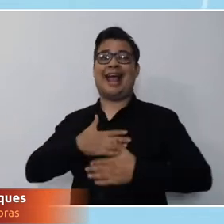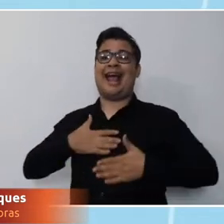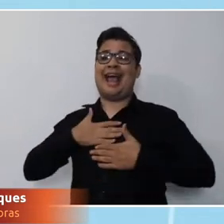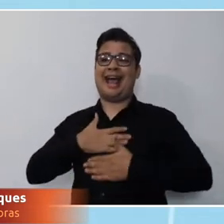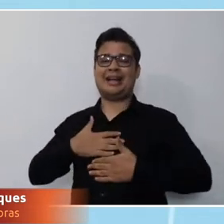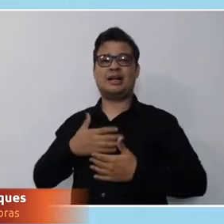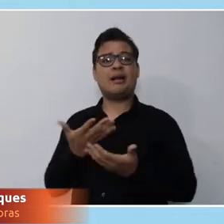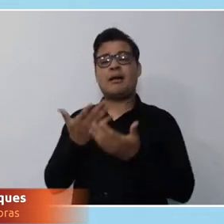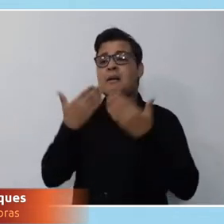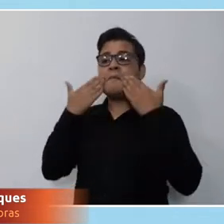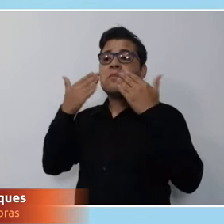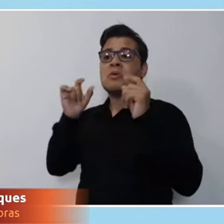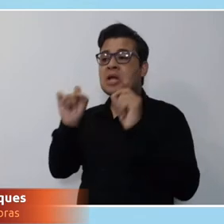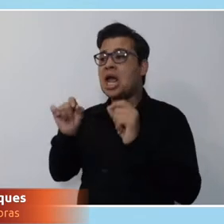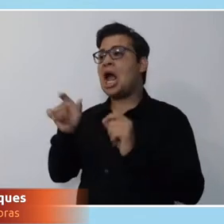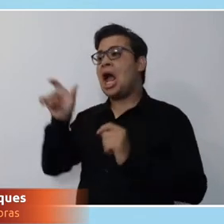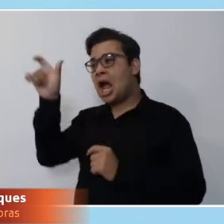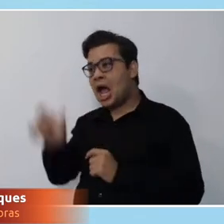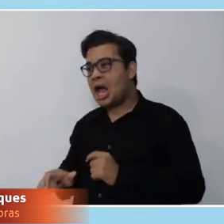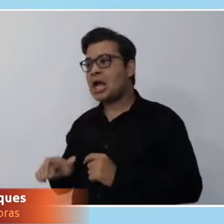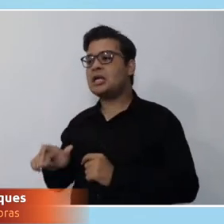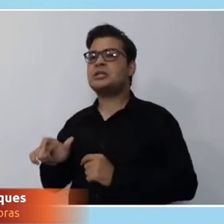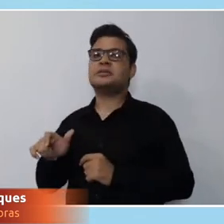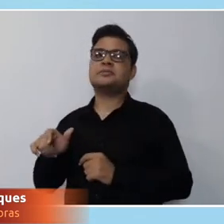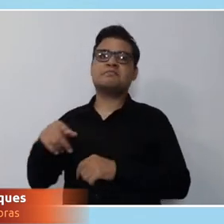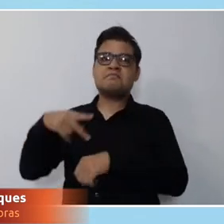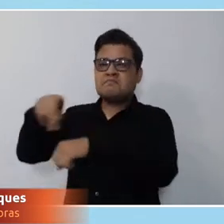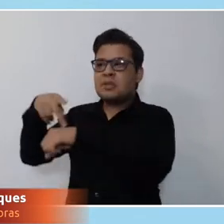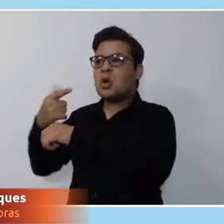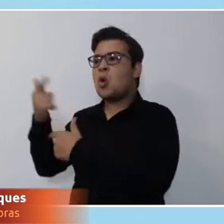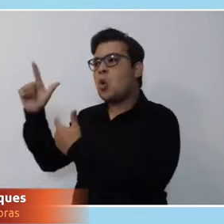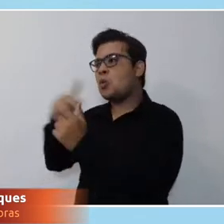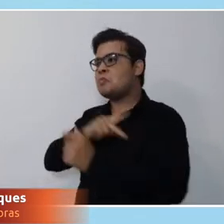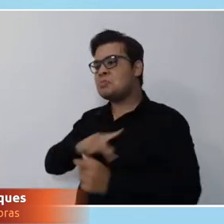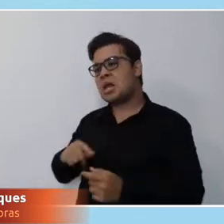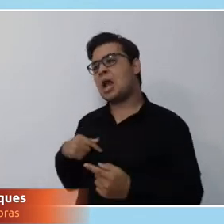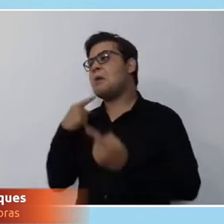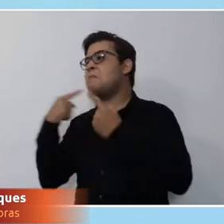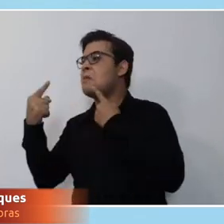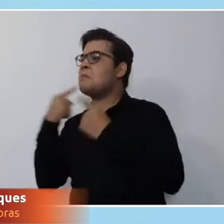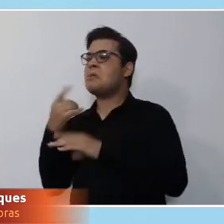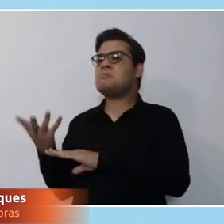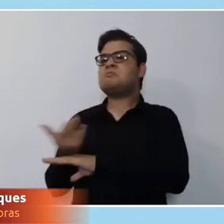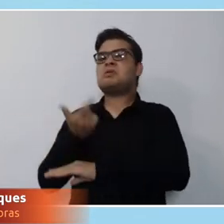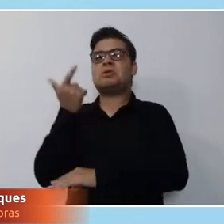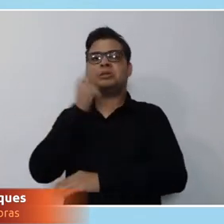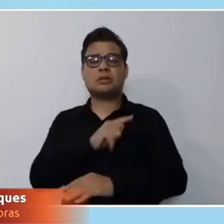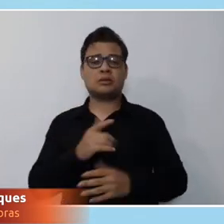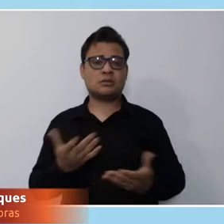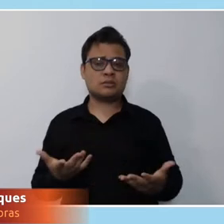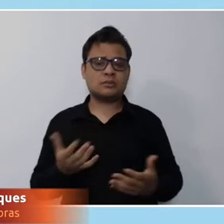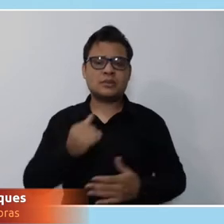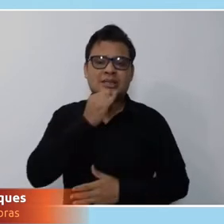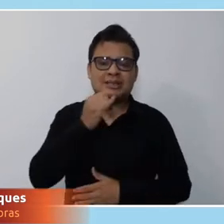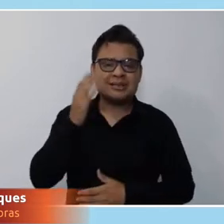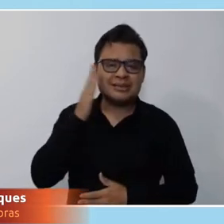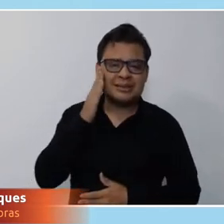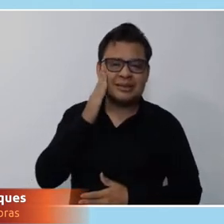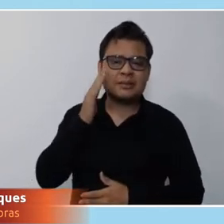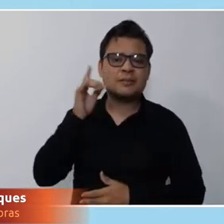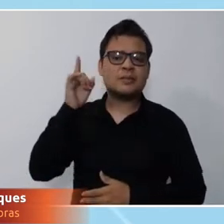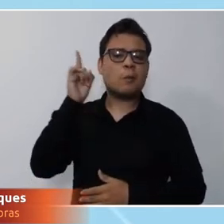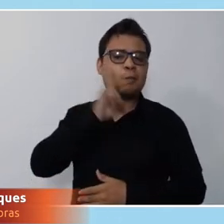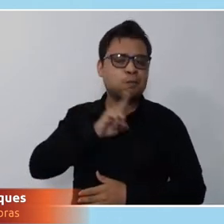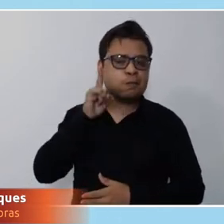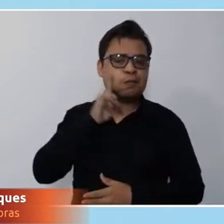Como a interlocução, e a gente falou disso aqui na semana passada, com os Estados Unidos na figura do Joe Biden é praticamente inexistente, o